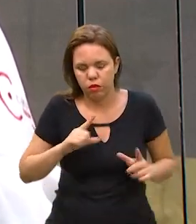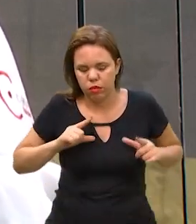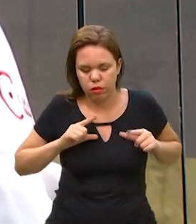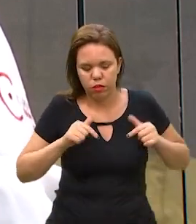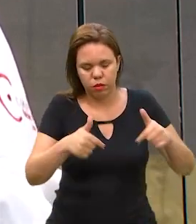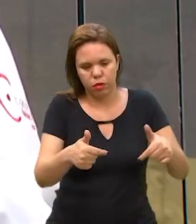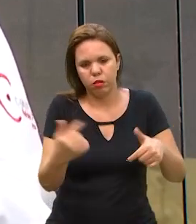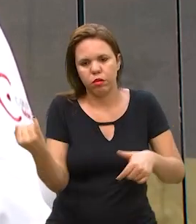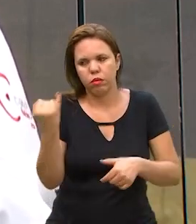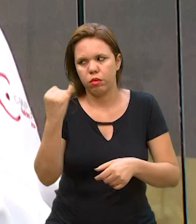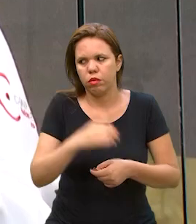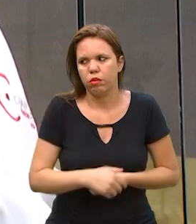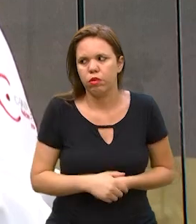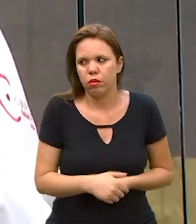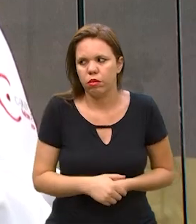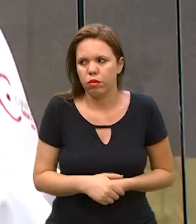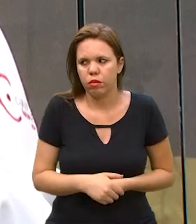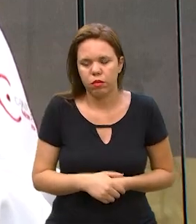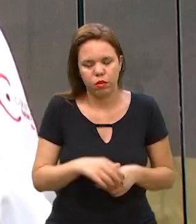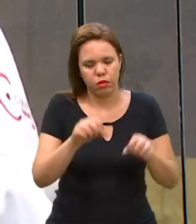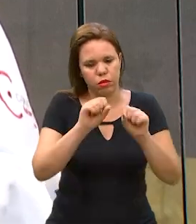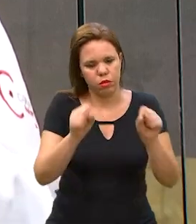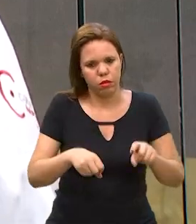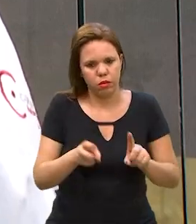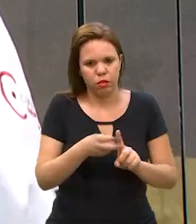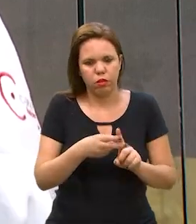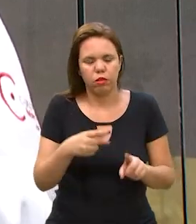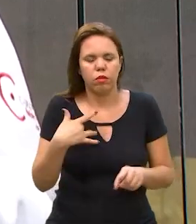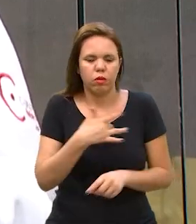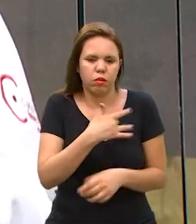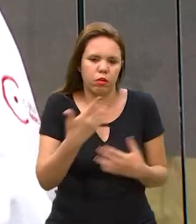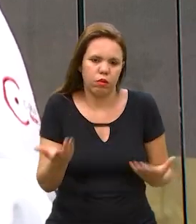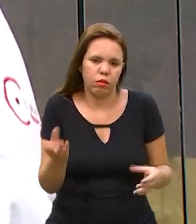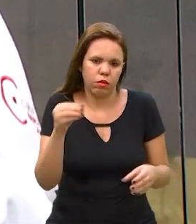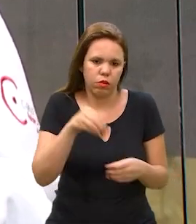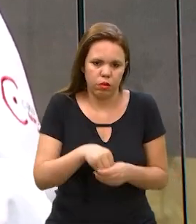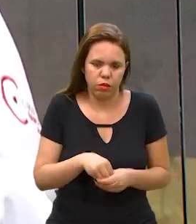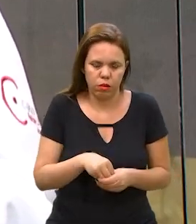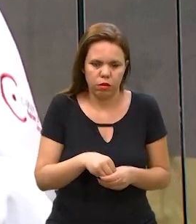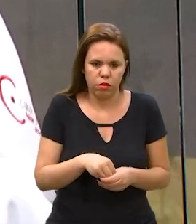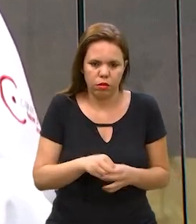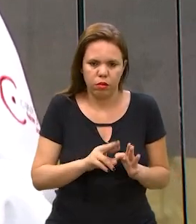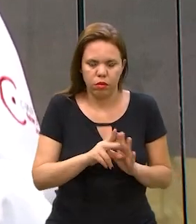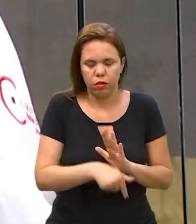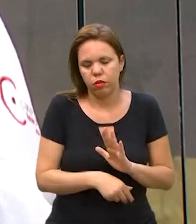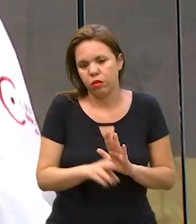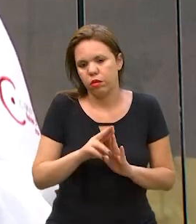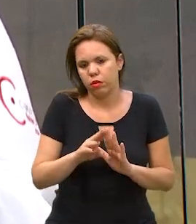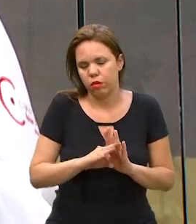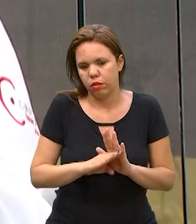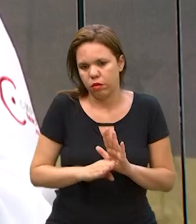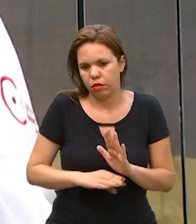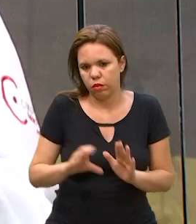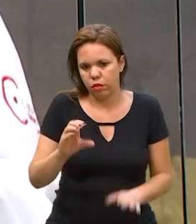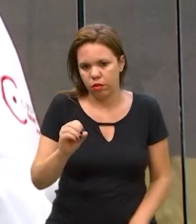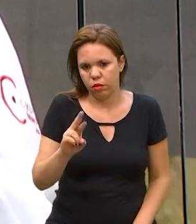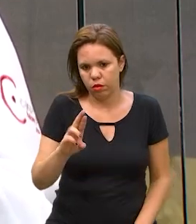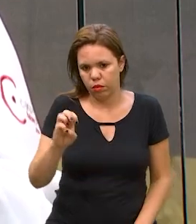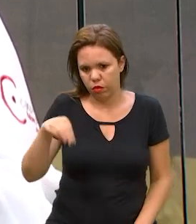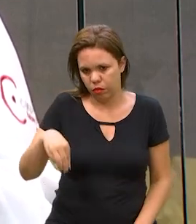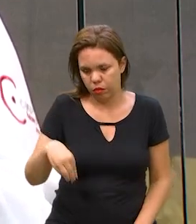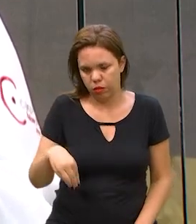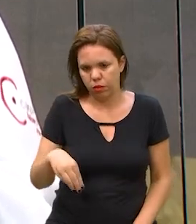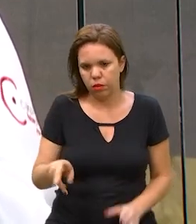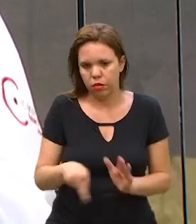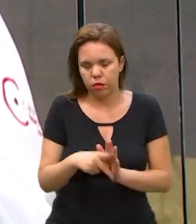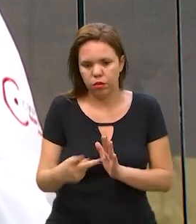ação importantíssima no sistema de saúde, mas dentro de diretrizes do próprio Corém. Não é